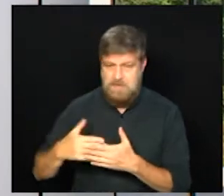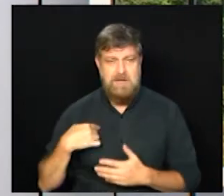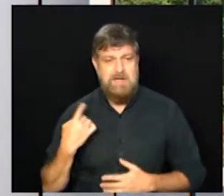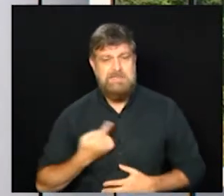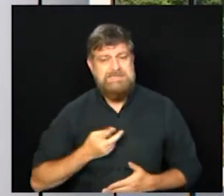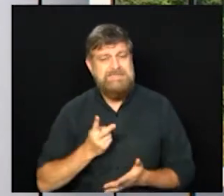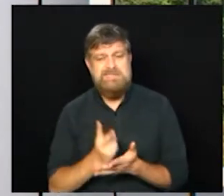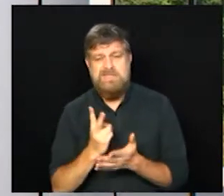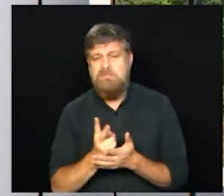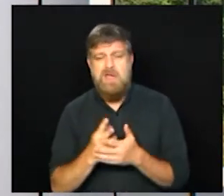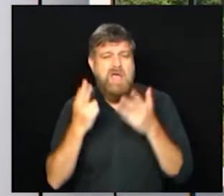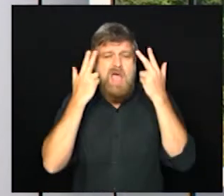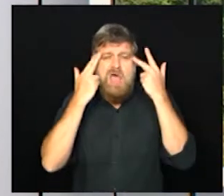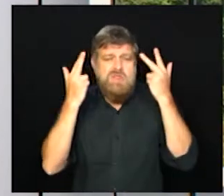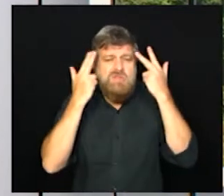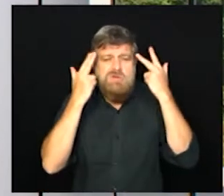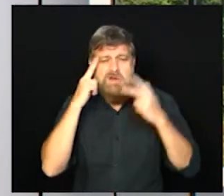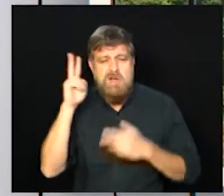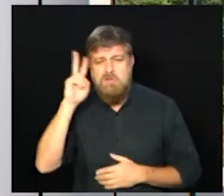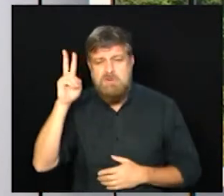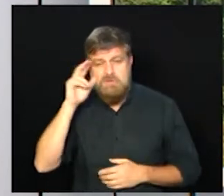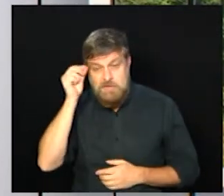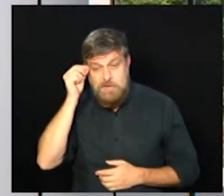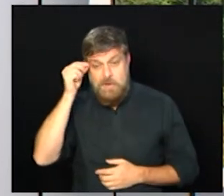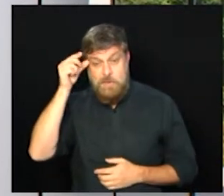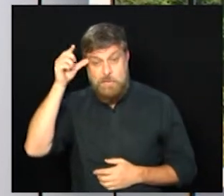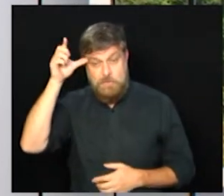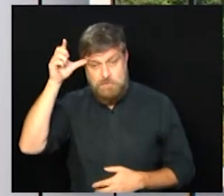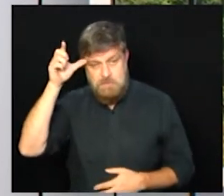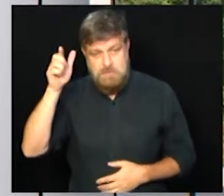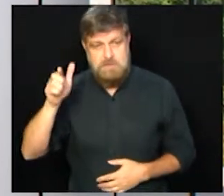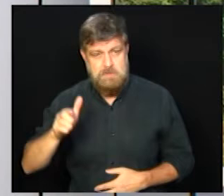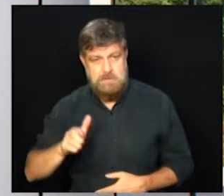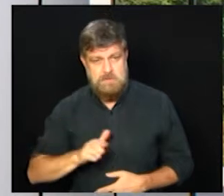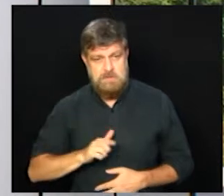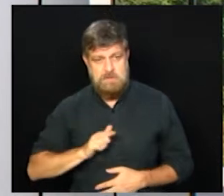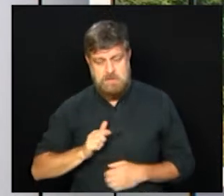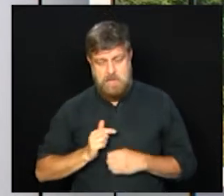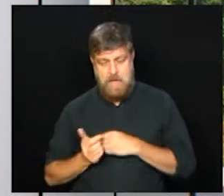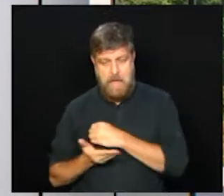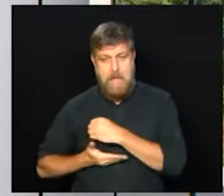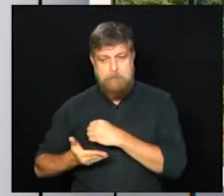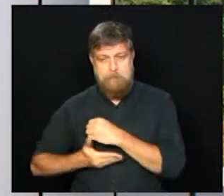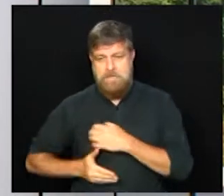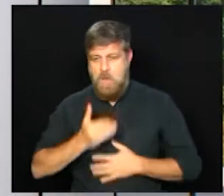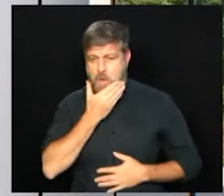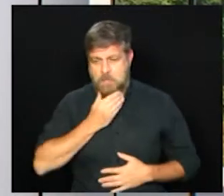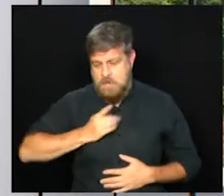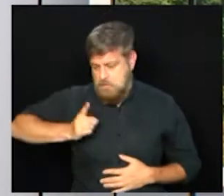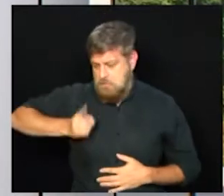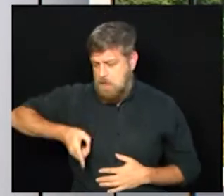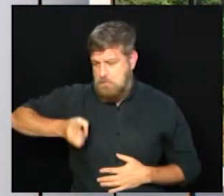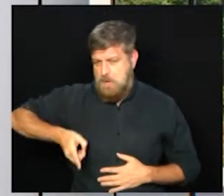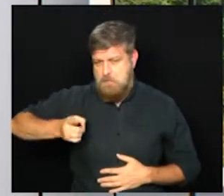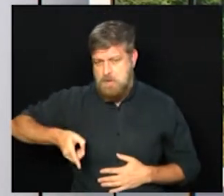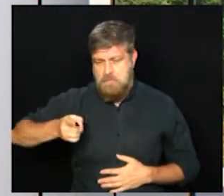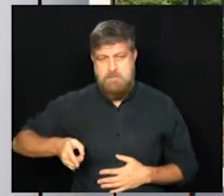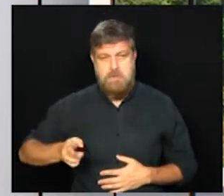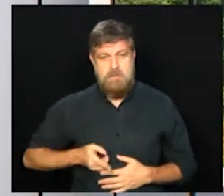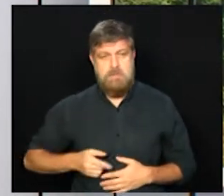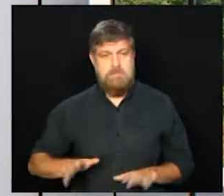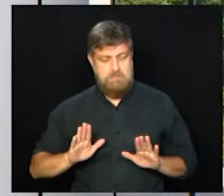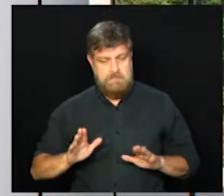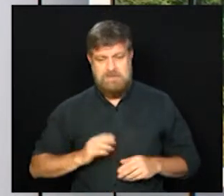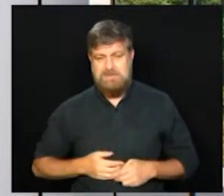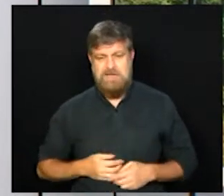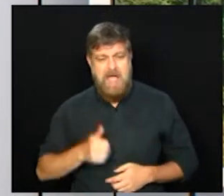naturalizou, pela sua história, pela cultura, pela raiz patriarcal, naturalizou a violência